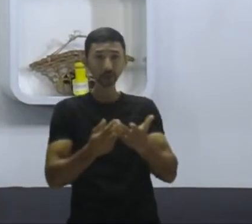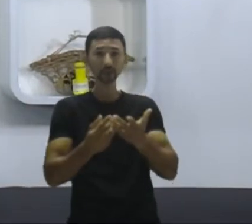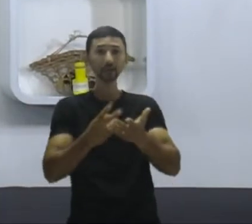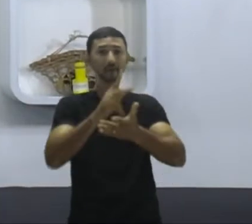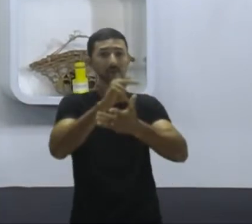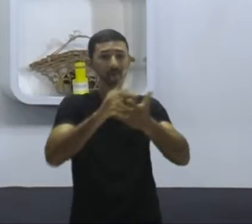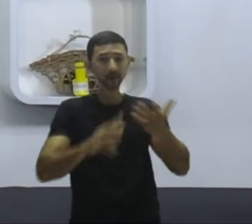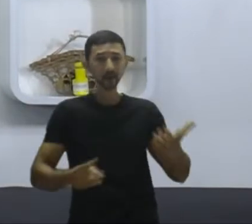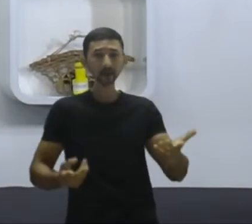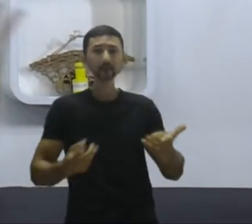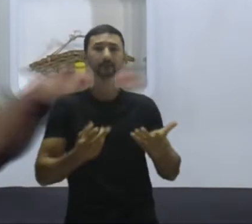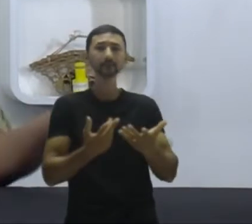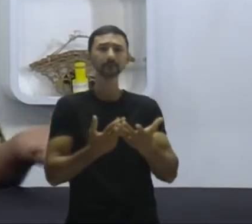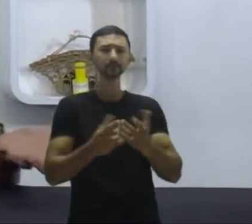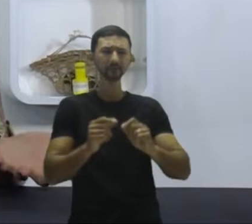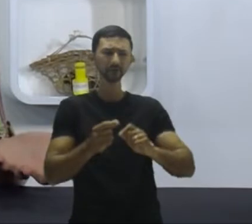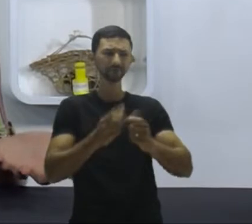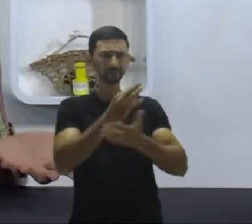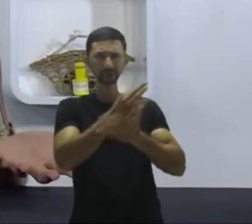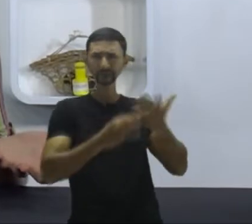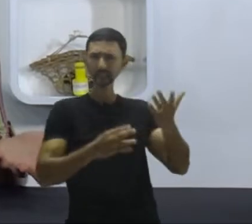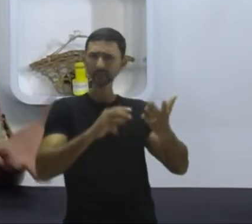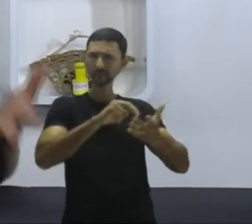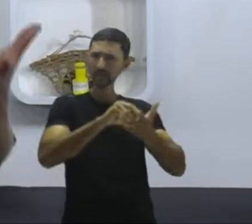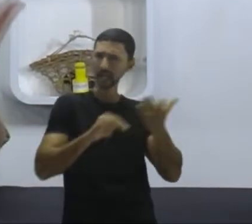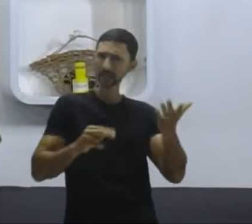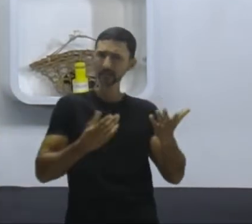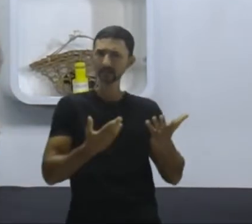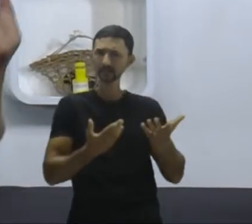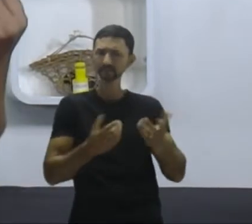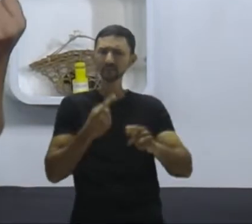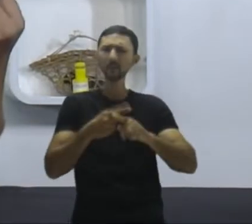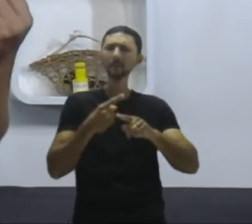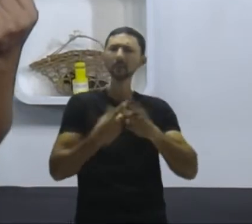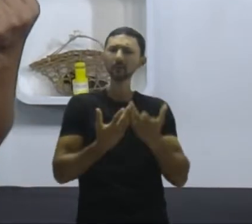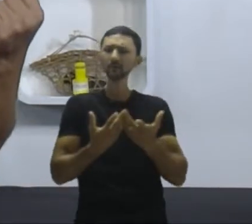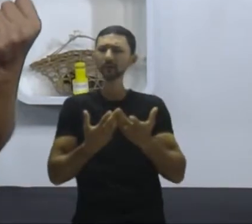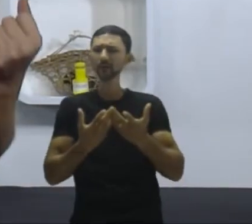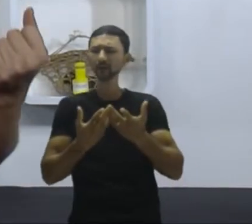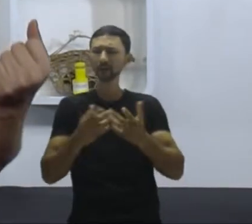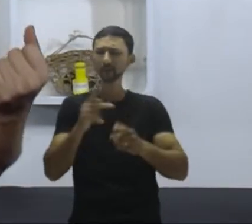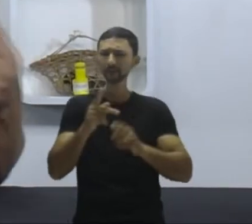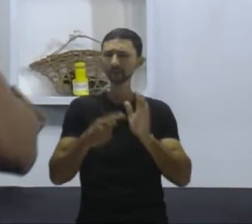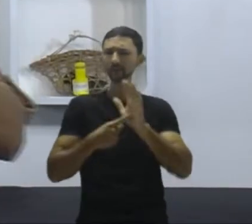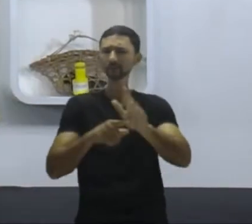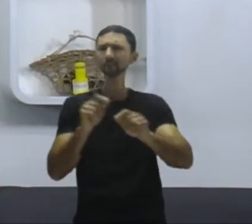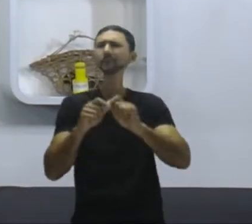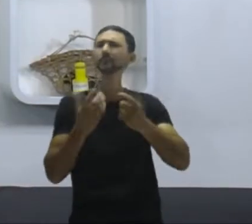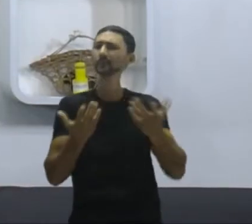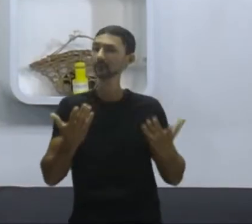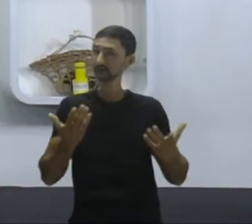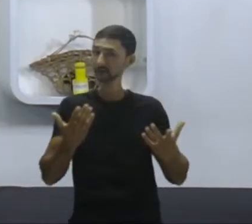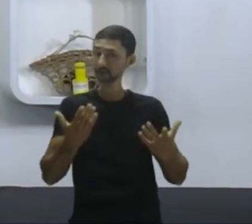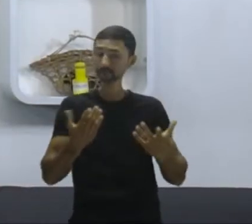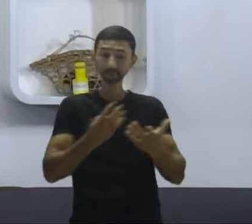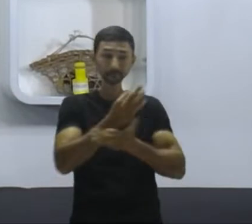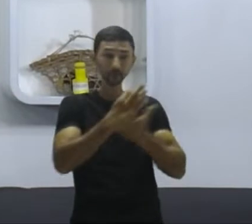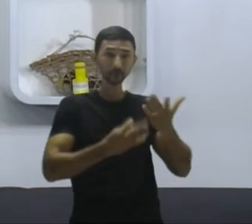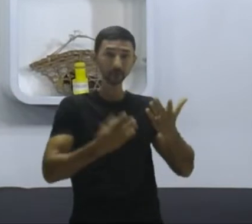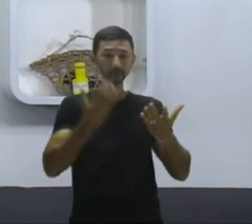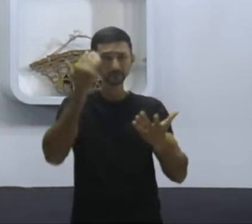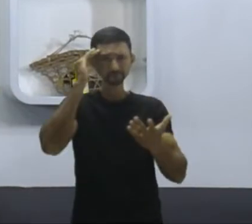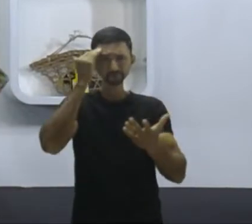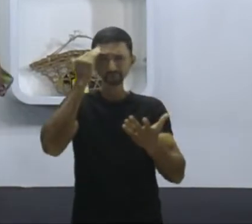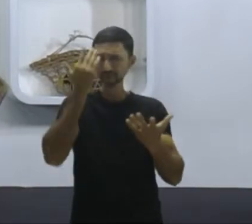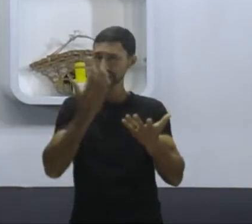versos, então não é um texto narrativo. Por que que a professora trouxe, então, esse texto para a gente